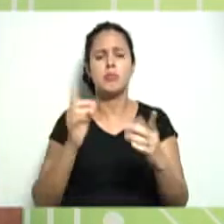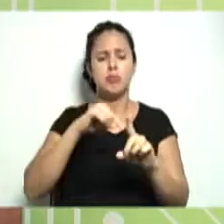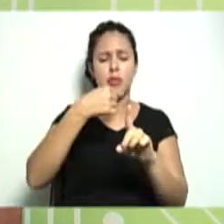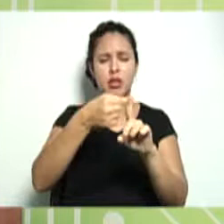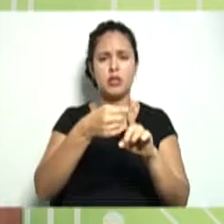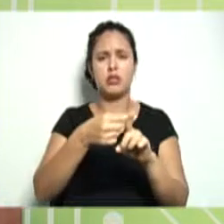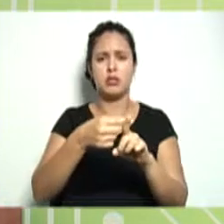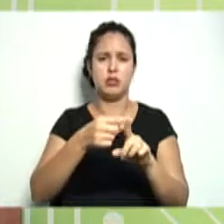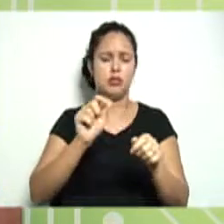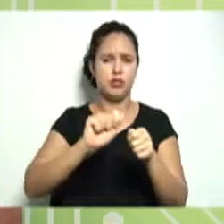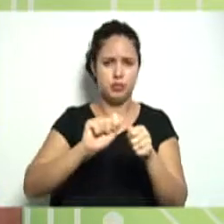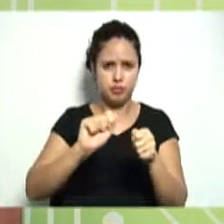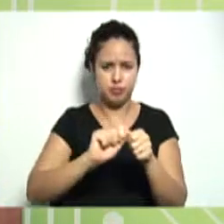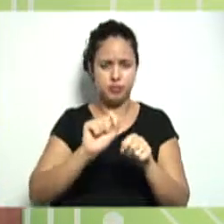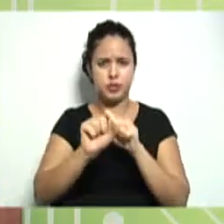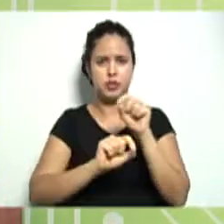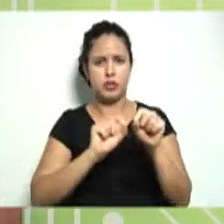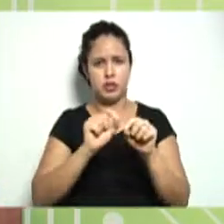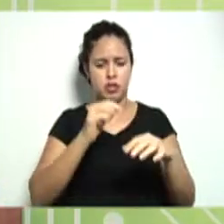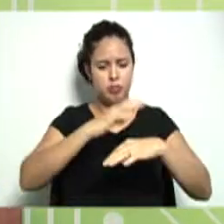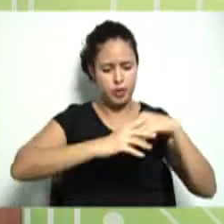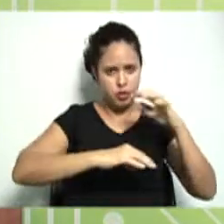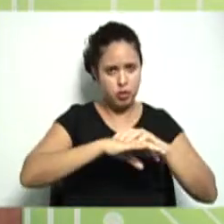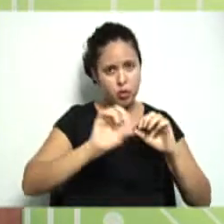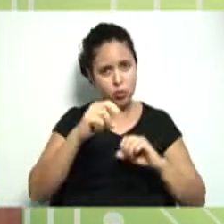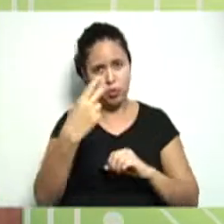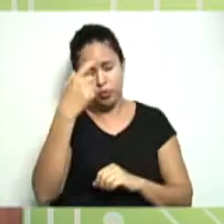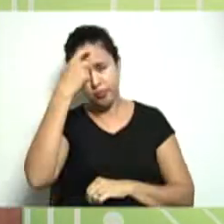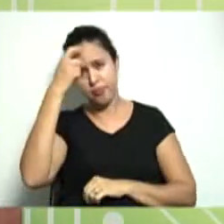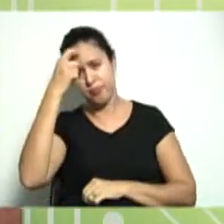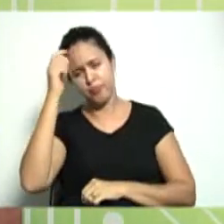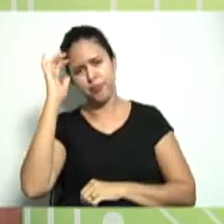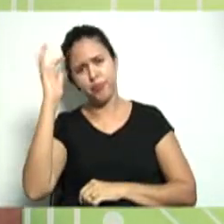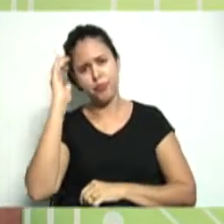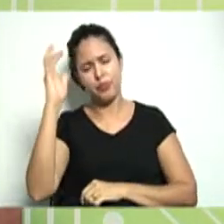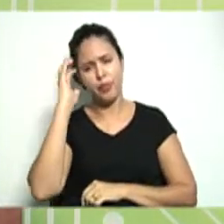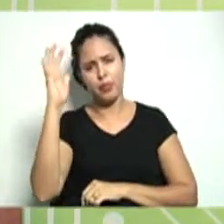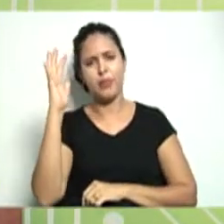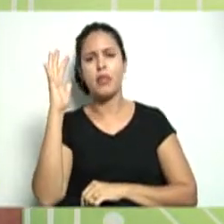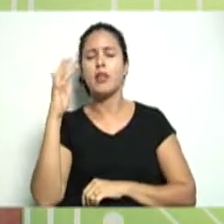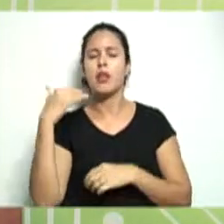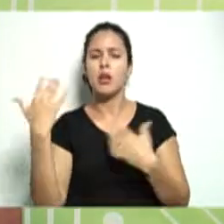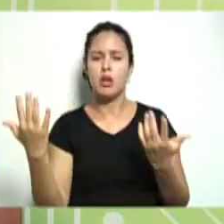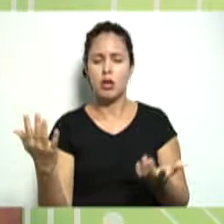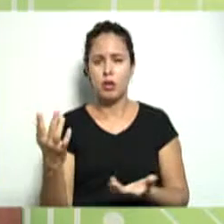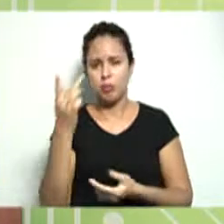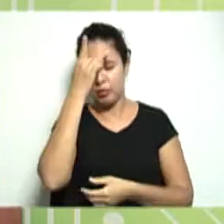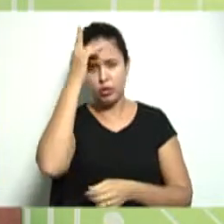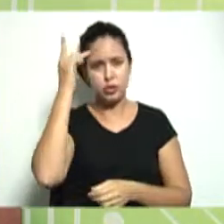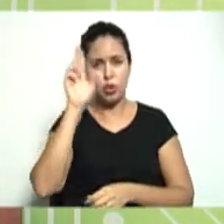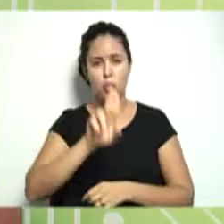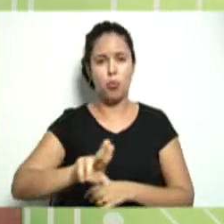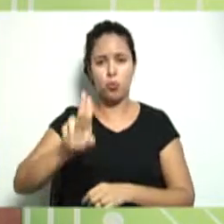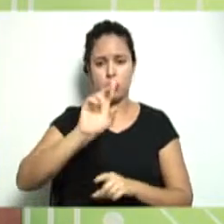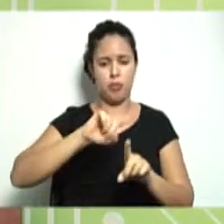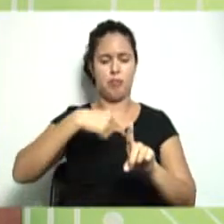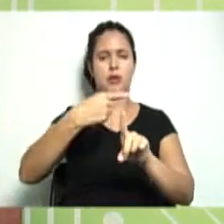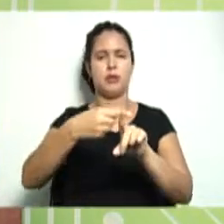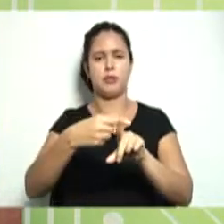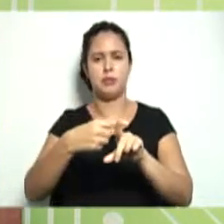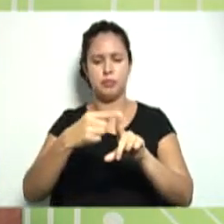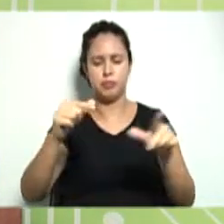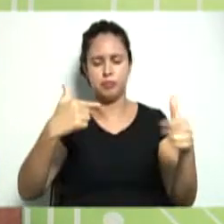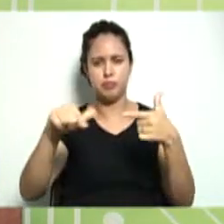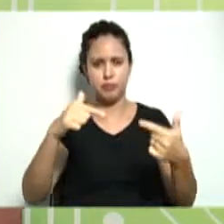um tipo de trabalho. Então, quem realiza mais o trabalho intelectual, ele vai ter que fazer lá, vai ter que digitar, vai ter